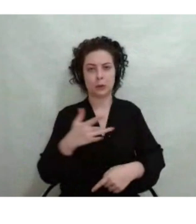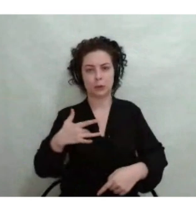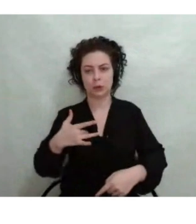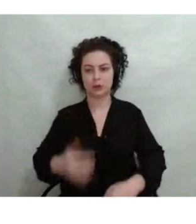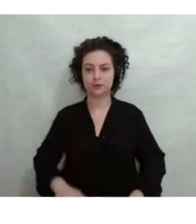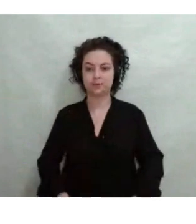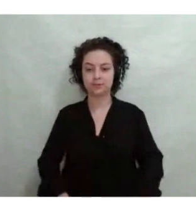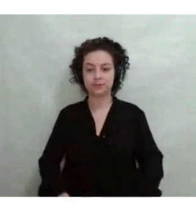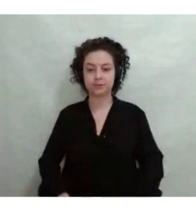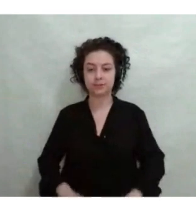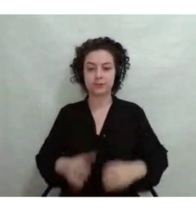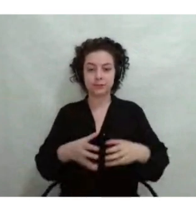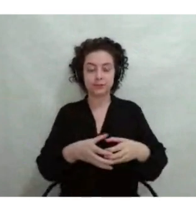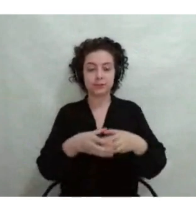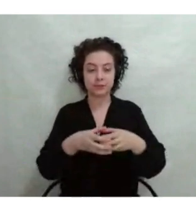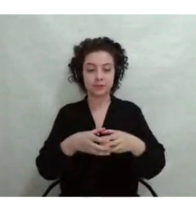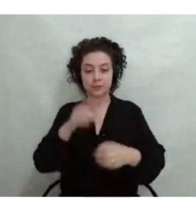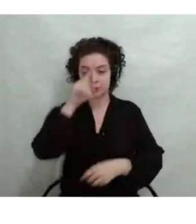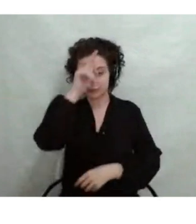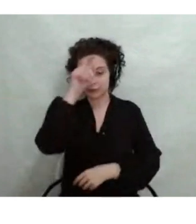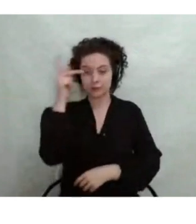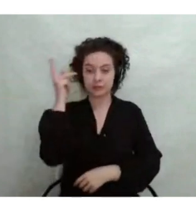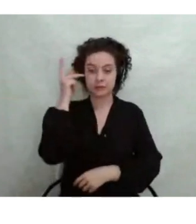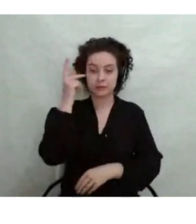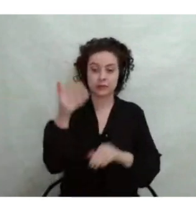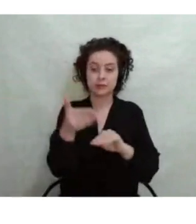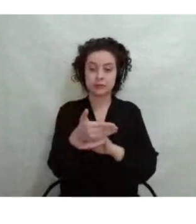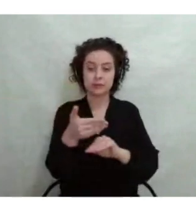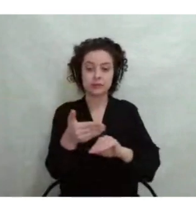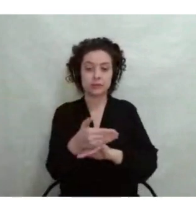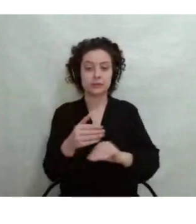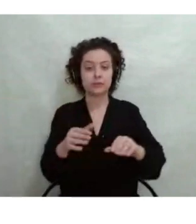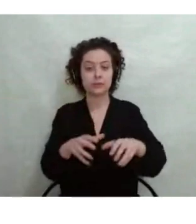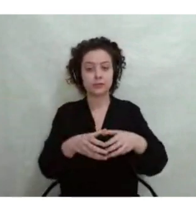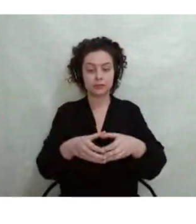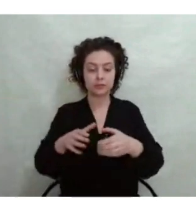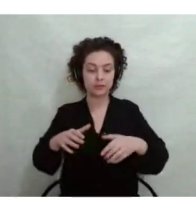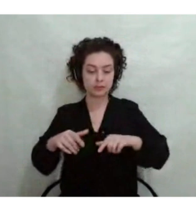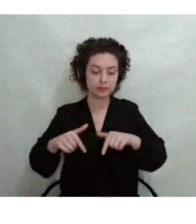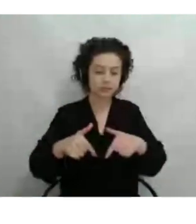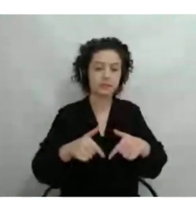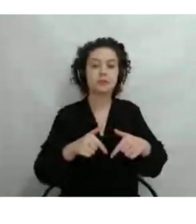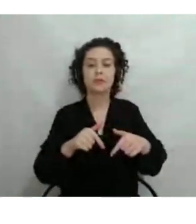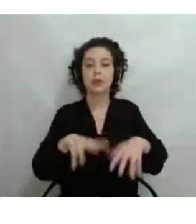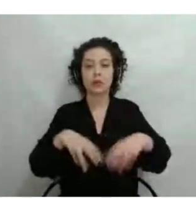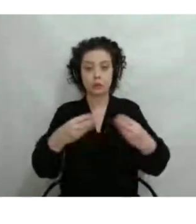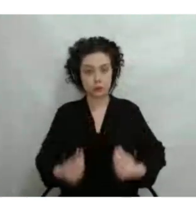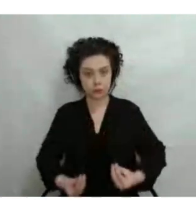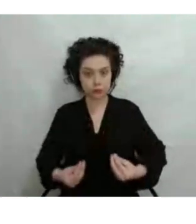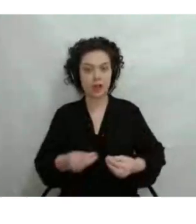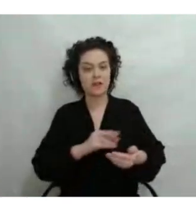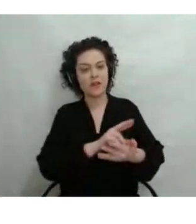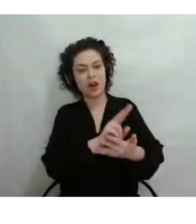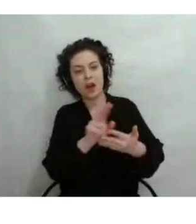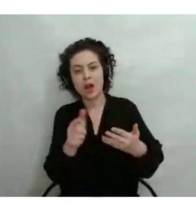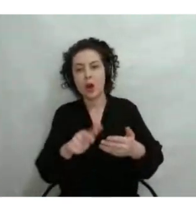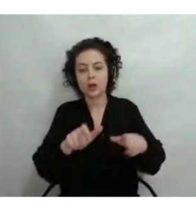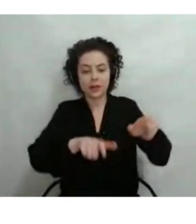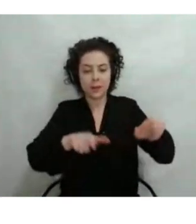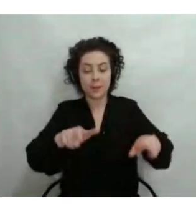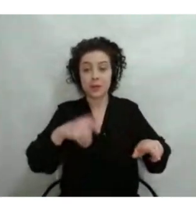equipe do Hospital São Paulo participou da equipe de enfrentamento da Unifesp, onde vários outros atores